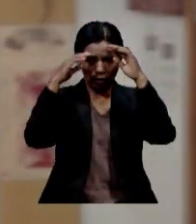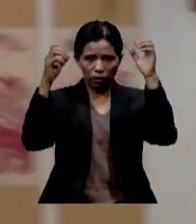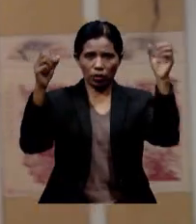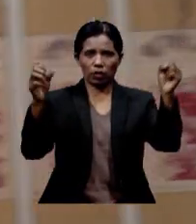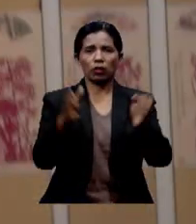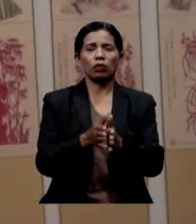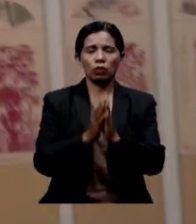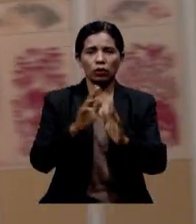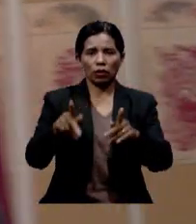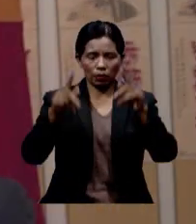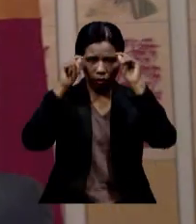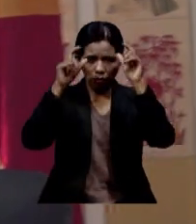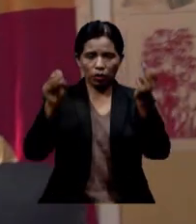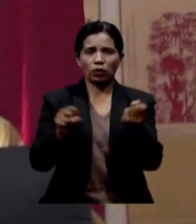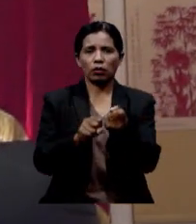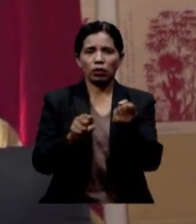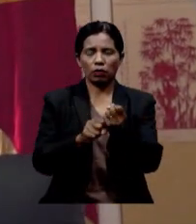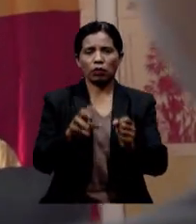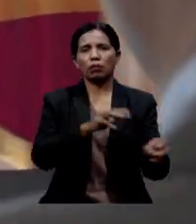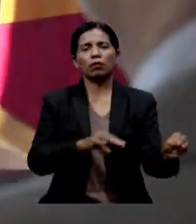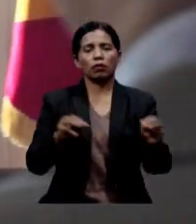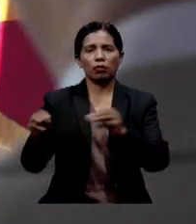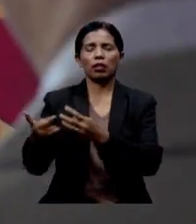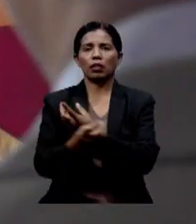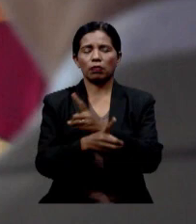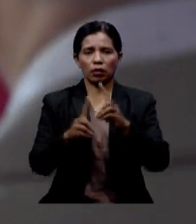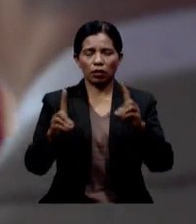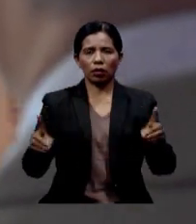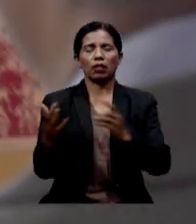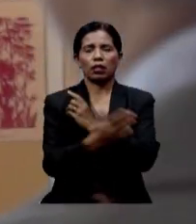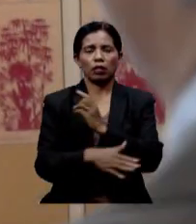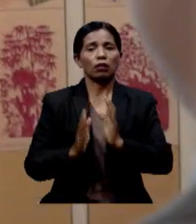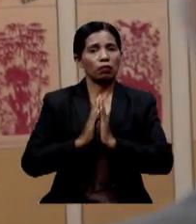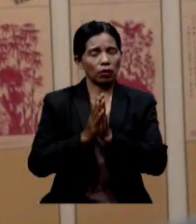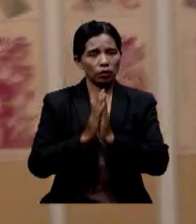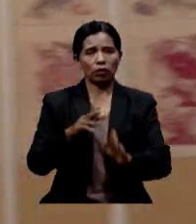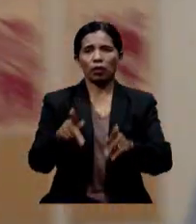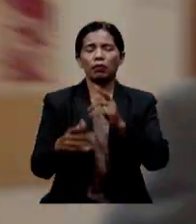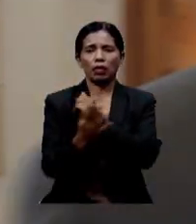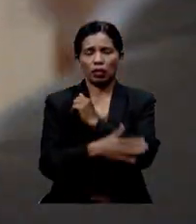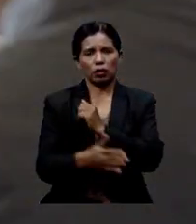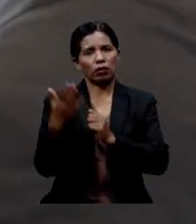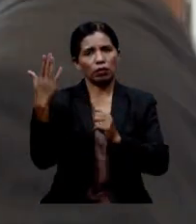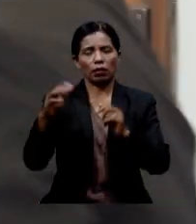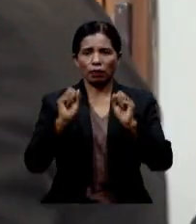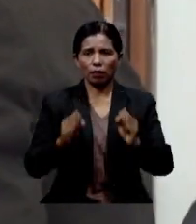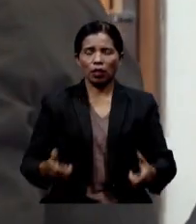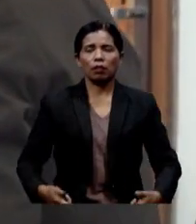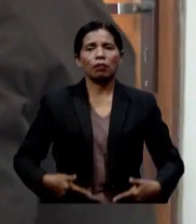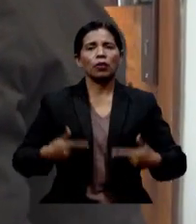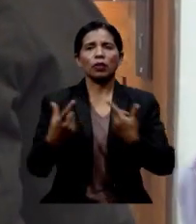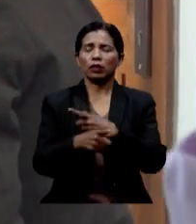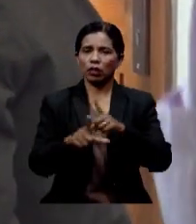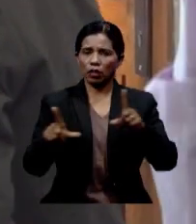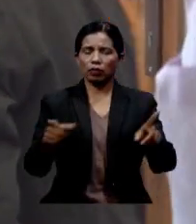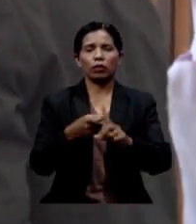Rodi Hussu Timor-Leste, em apoio ao movimento Democracia e a Myanmar, no ne povo e a nação refere, belemores livre husi crime